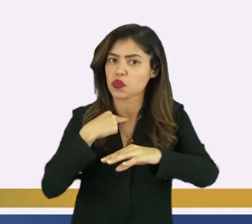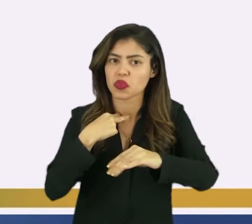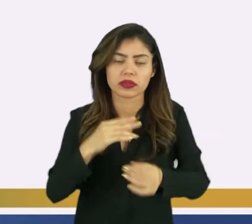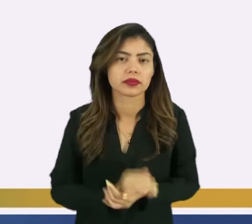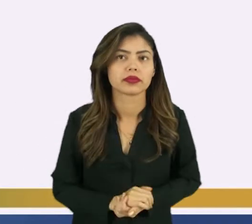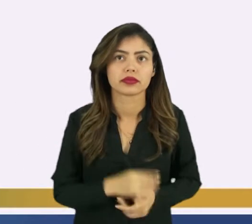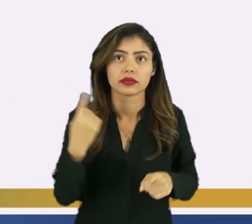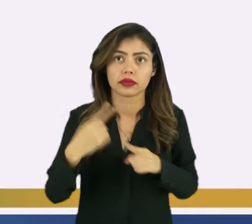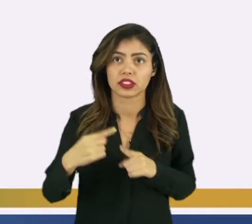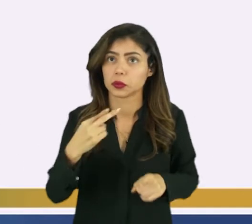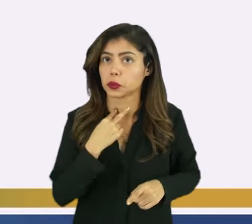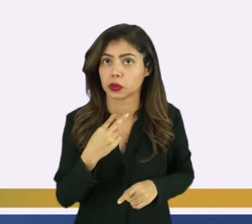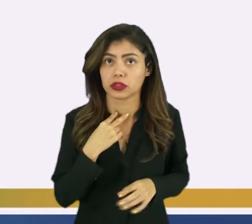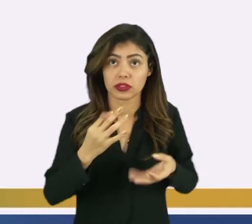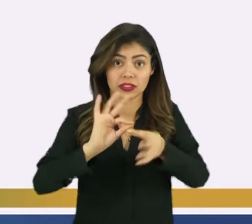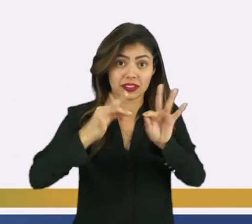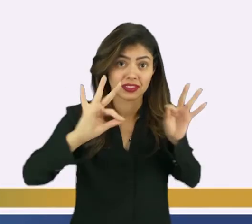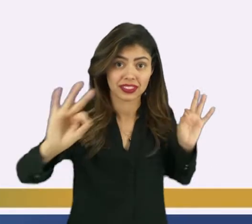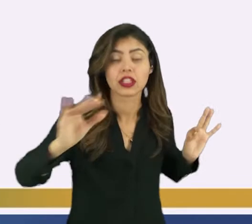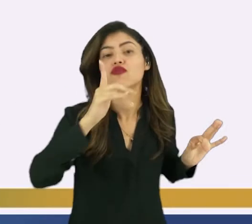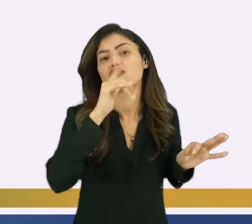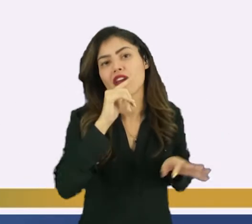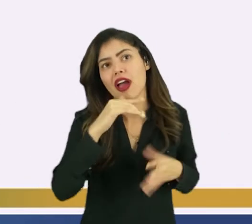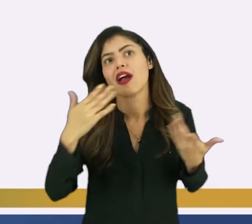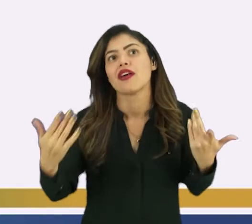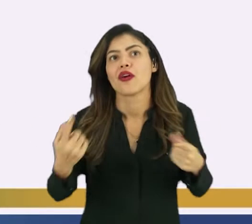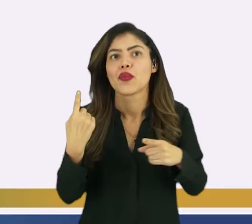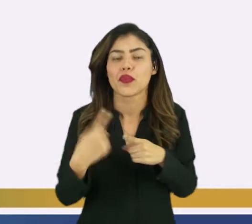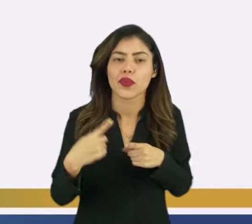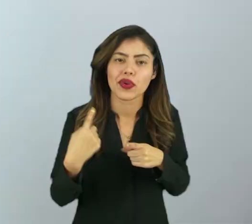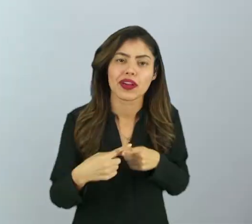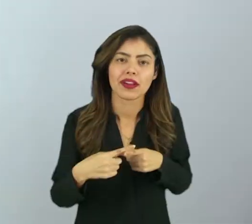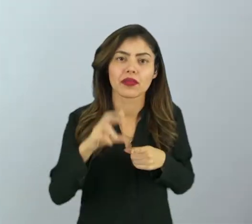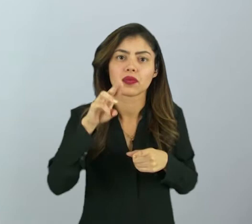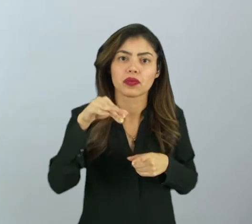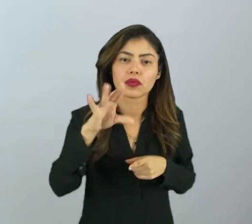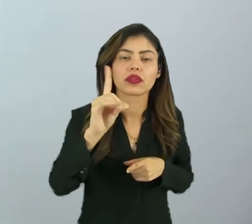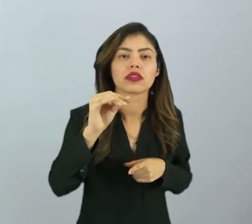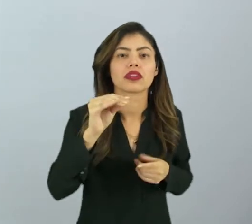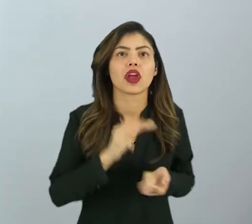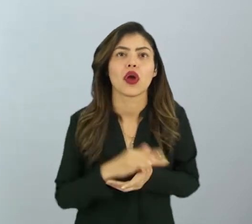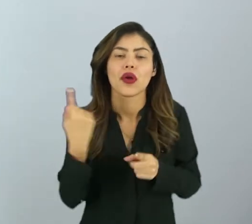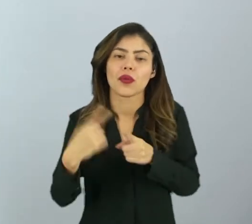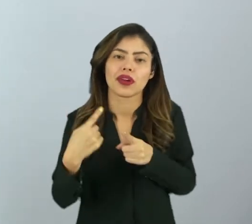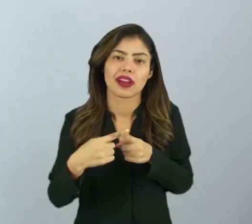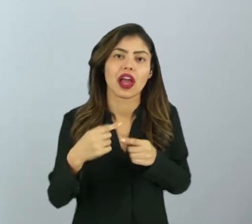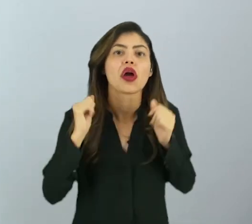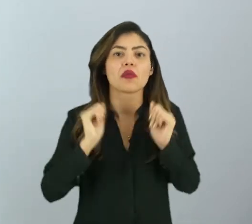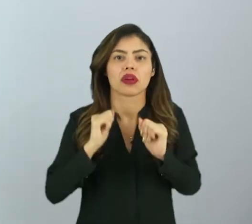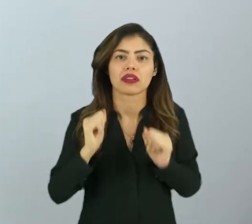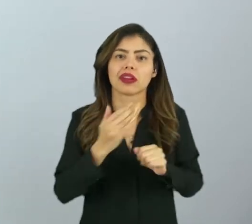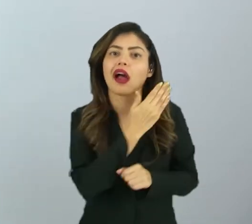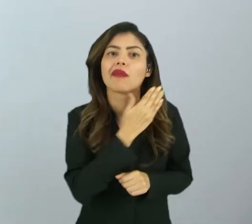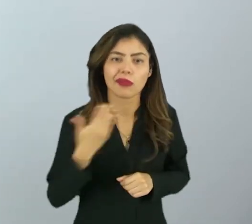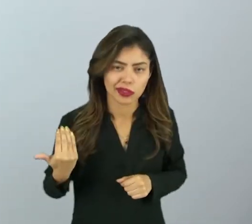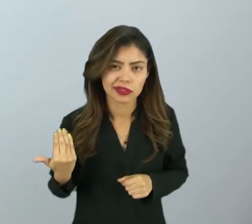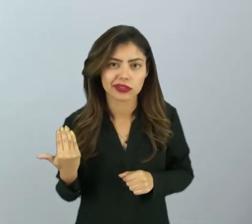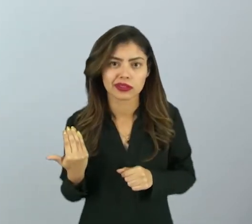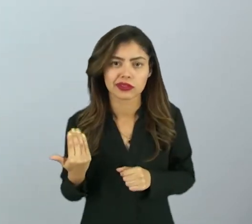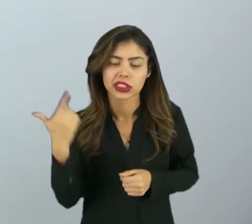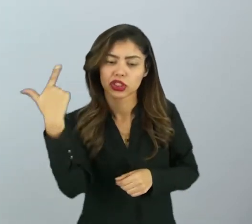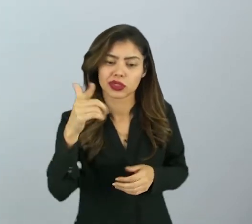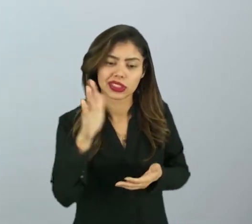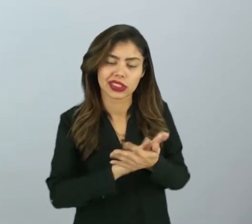E eles não podem ficar também longe de um ambiente de água, longe de um ambiente úmido, justamente porque isso poderia causar uma morte